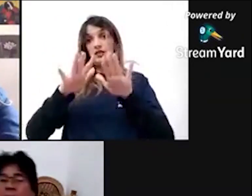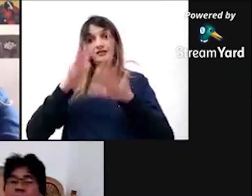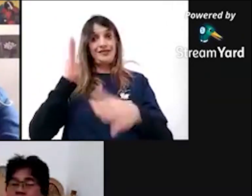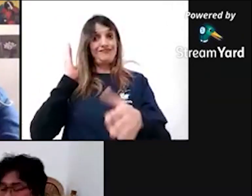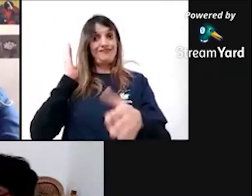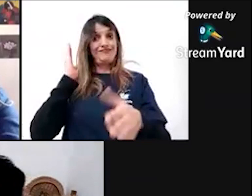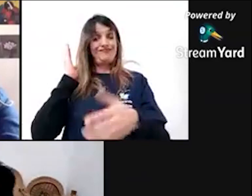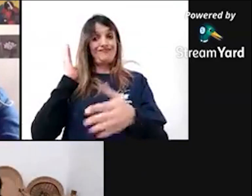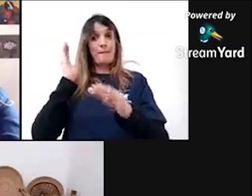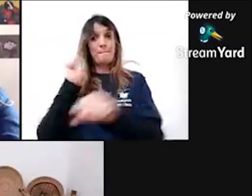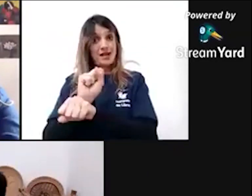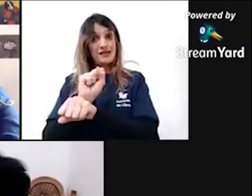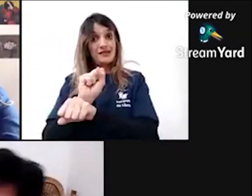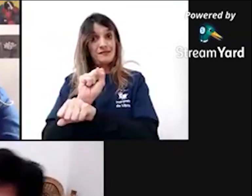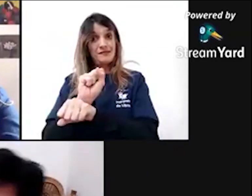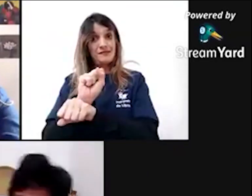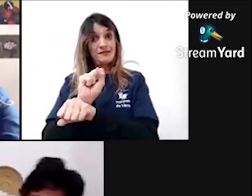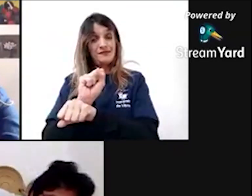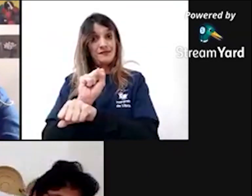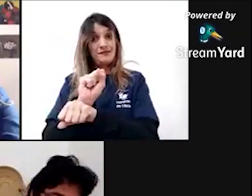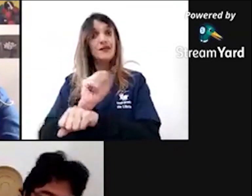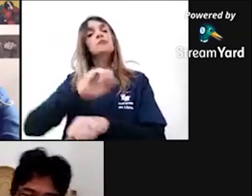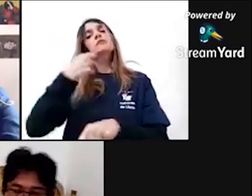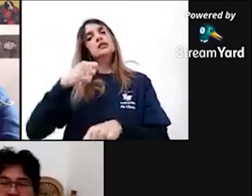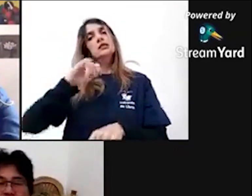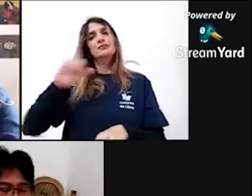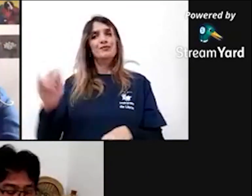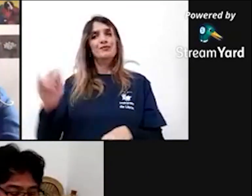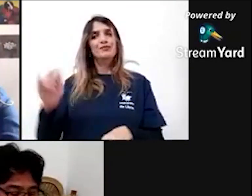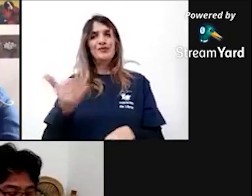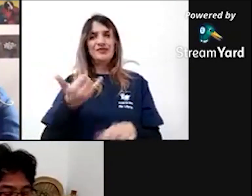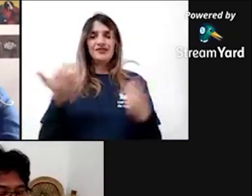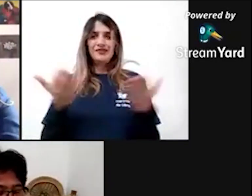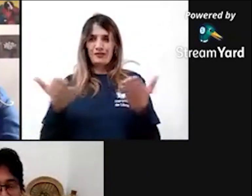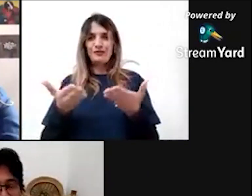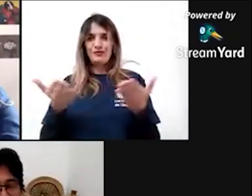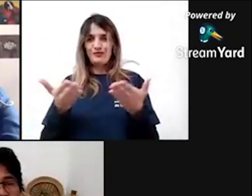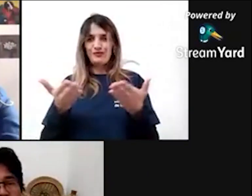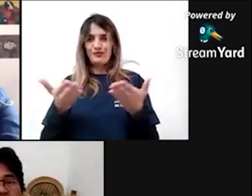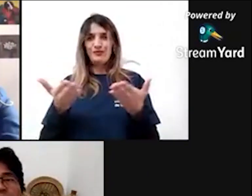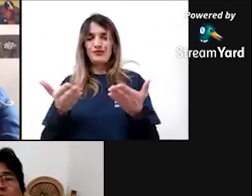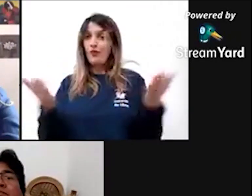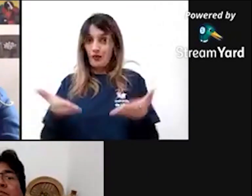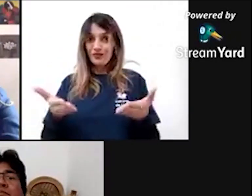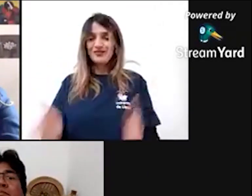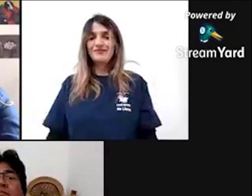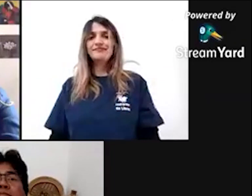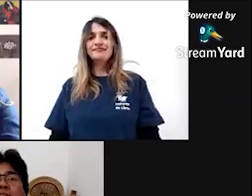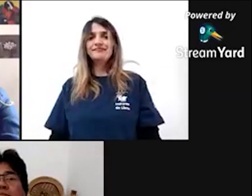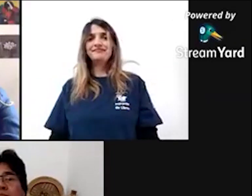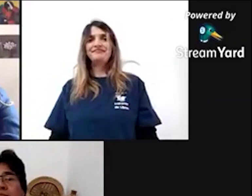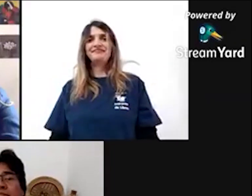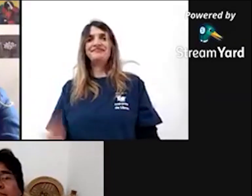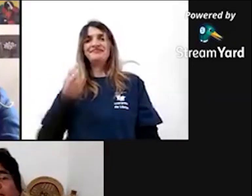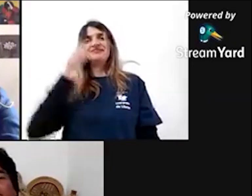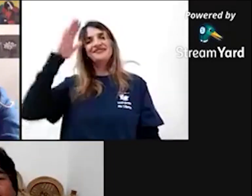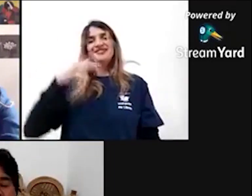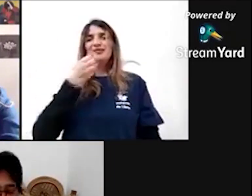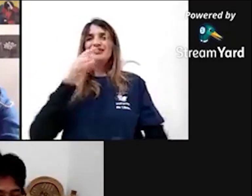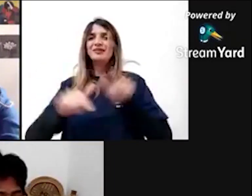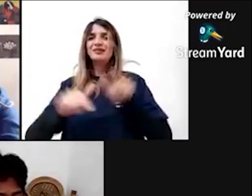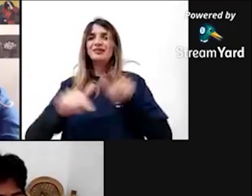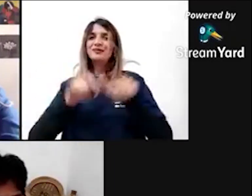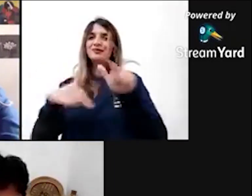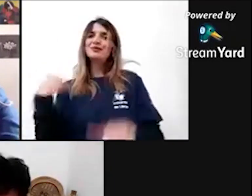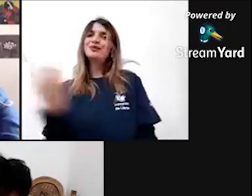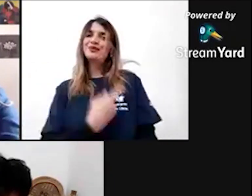que aproveitá-lo hoje, tão somente hoje. Boa tarde, bom trabalho para todos nós. E eu passo agora